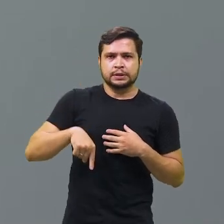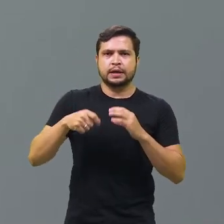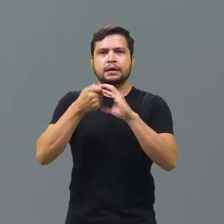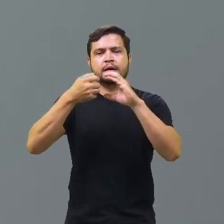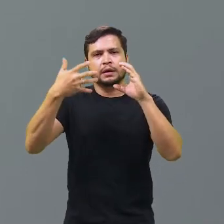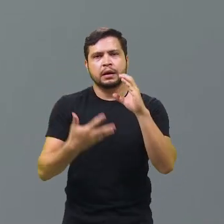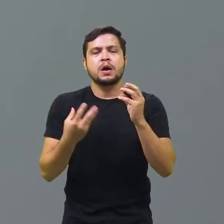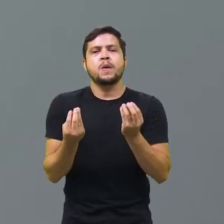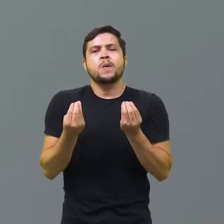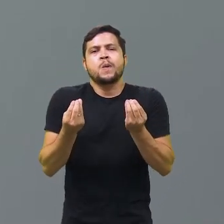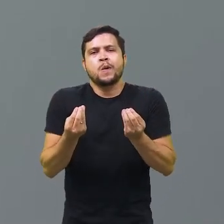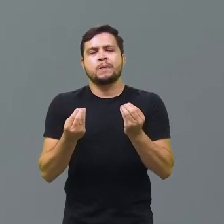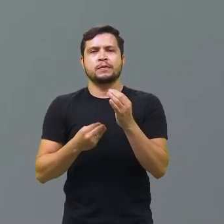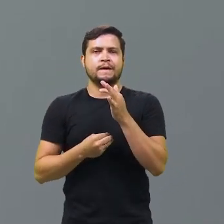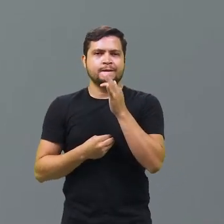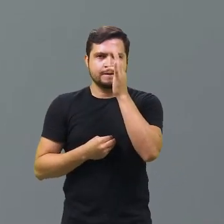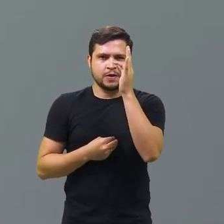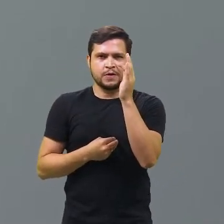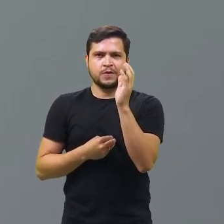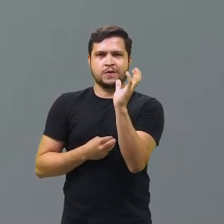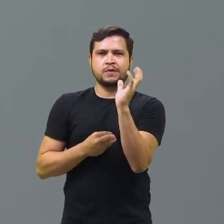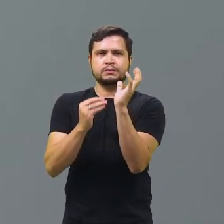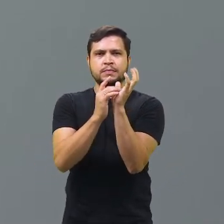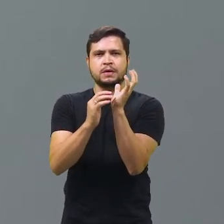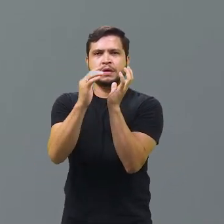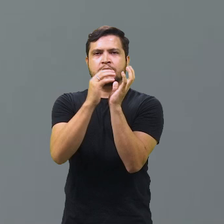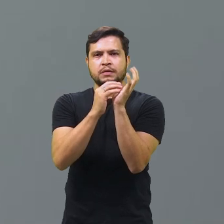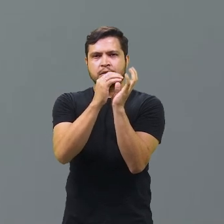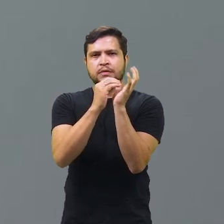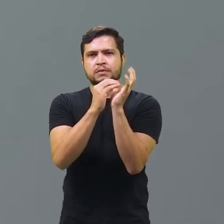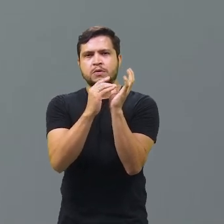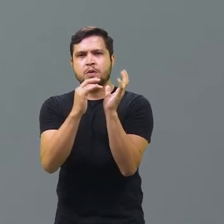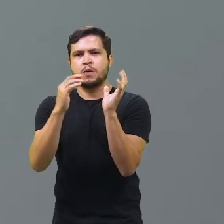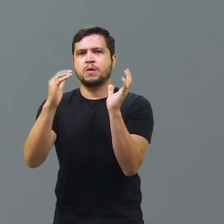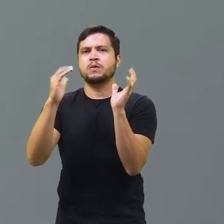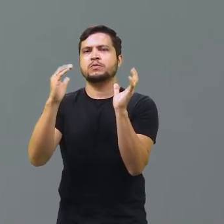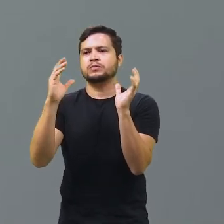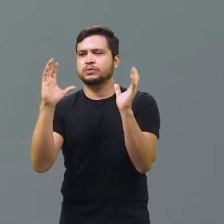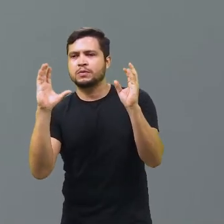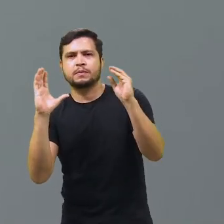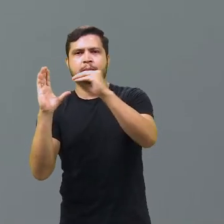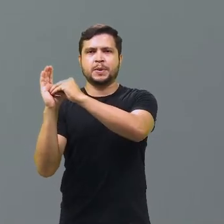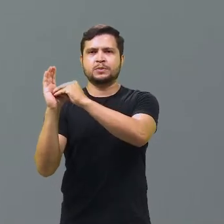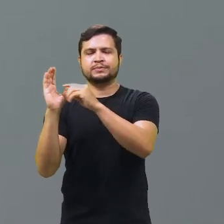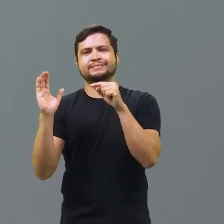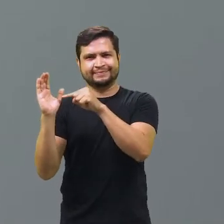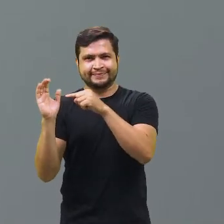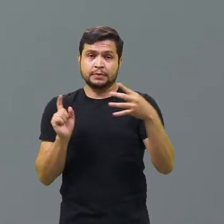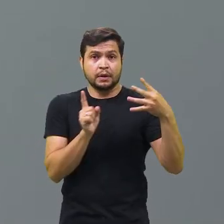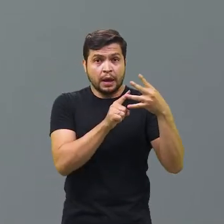à polinização. Como eu falei, as gimnospermas, elas têm essa polinização mais por vias aéreas, né, pelo